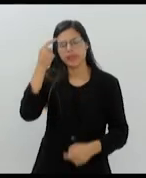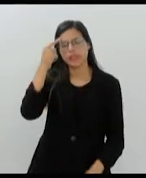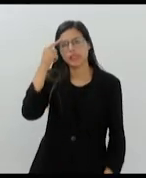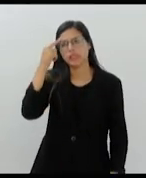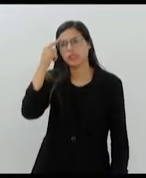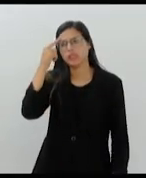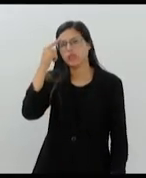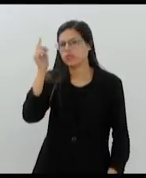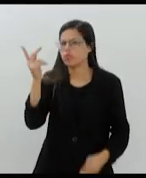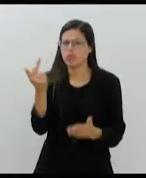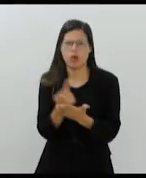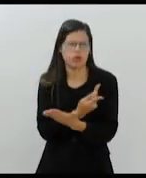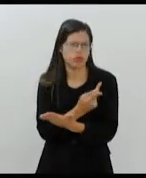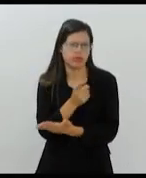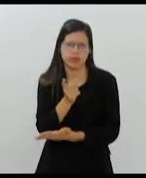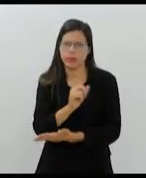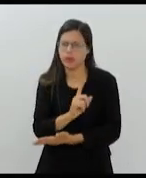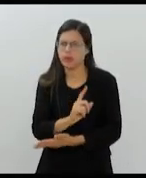que ocorreu?